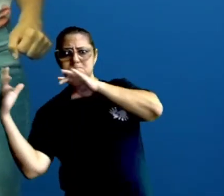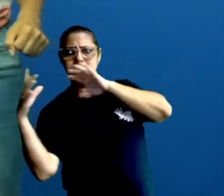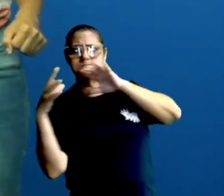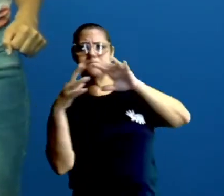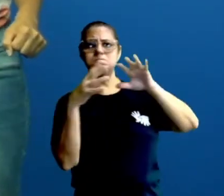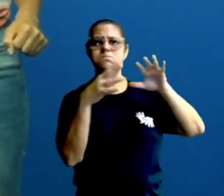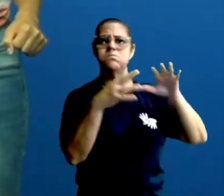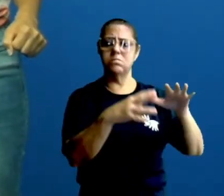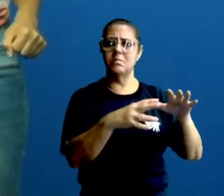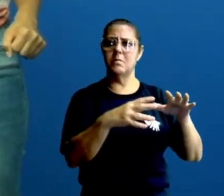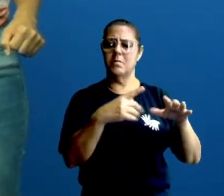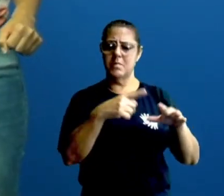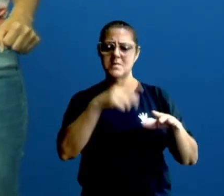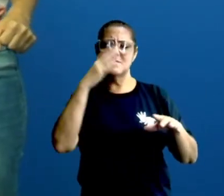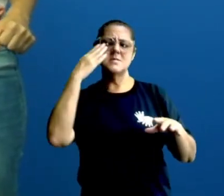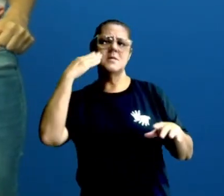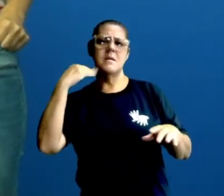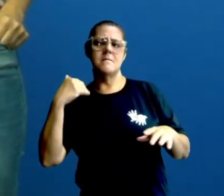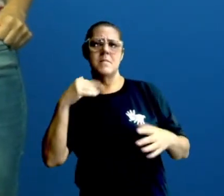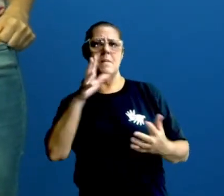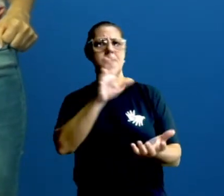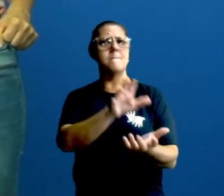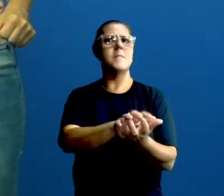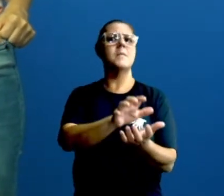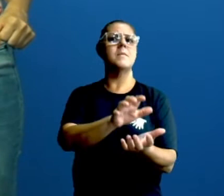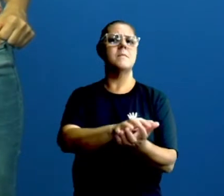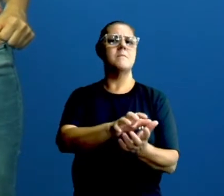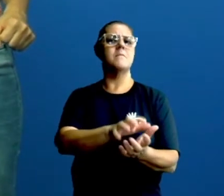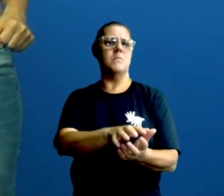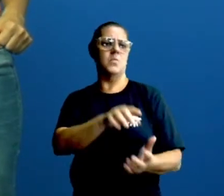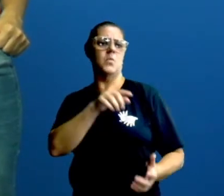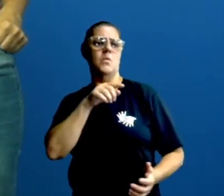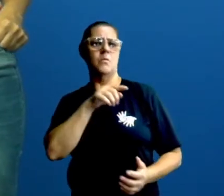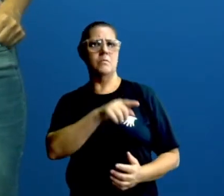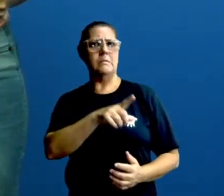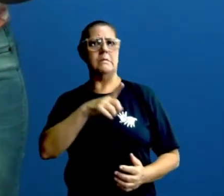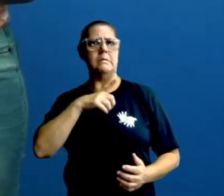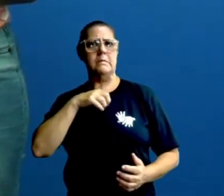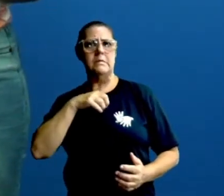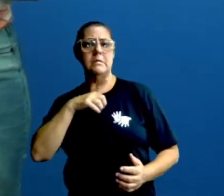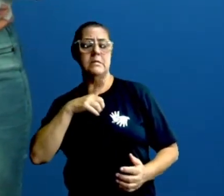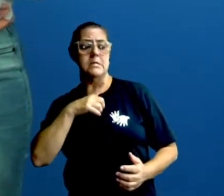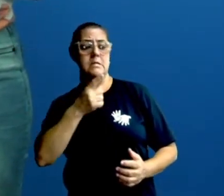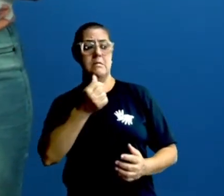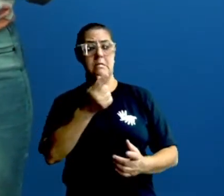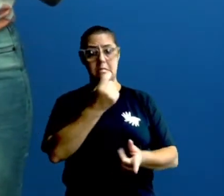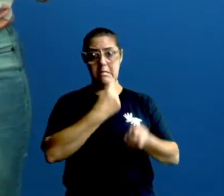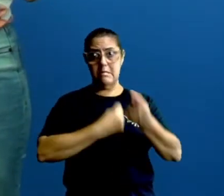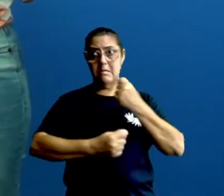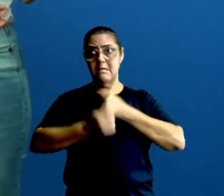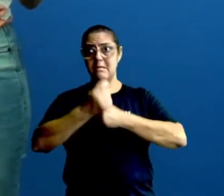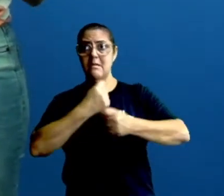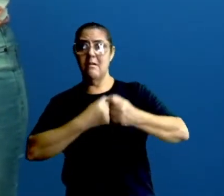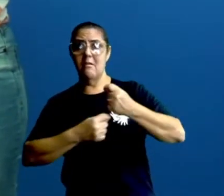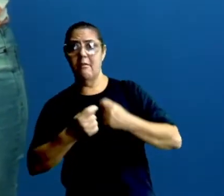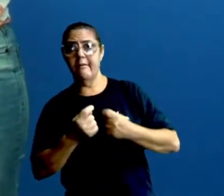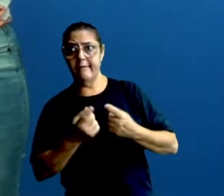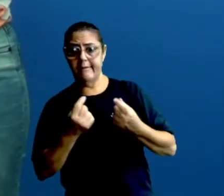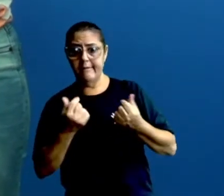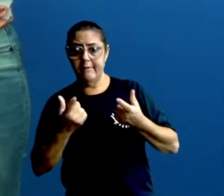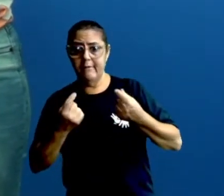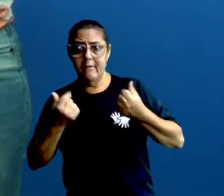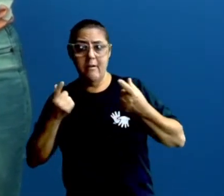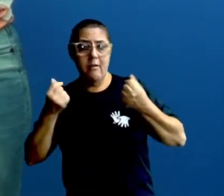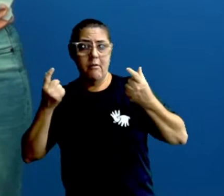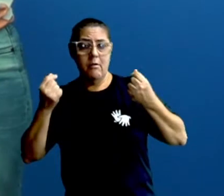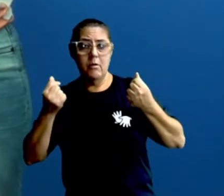eles sabiam do potencial, eles sabiam do quanto isso rendia em dinheiro a partir do quê?